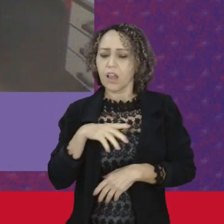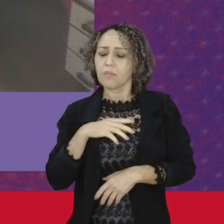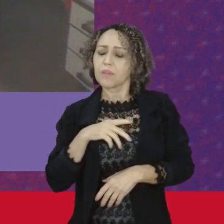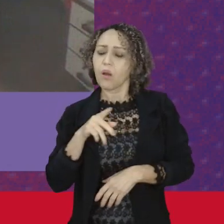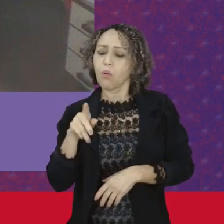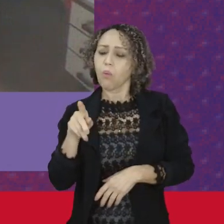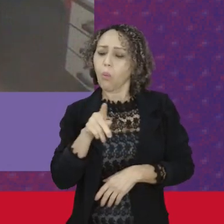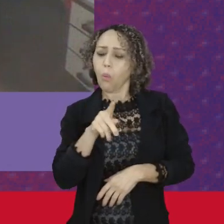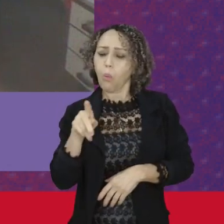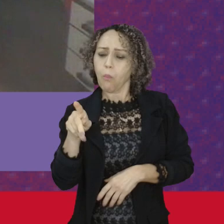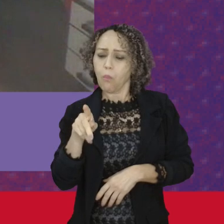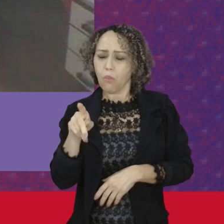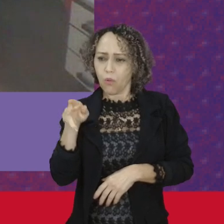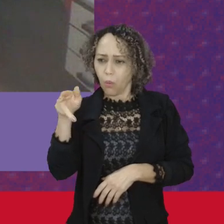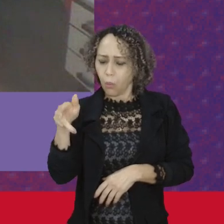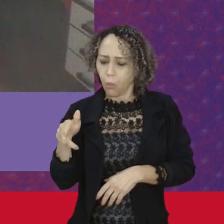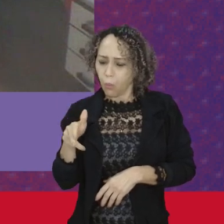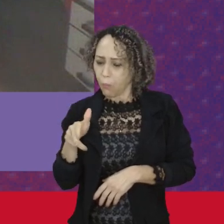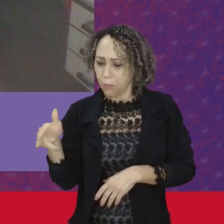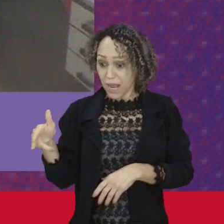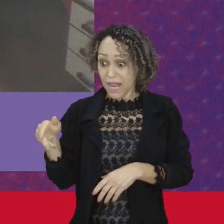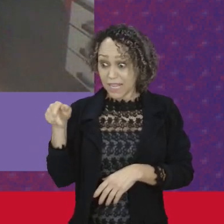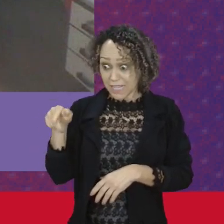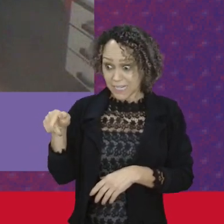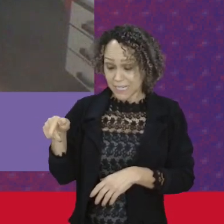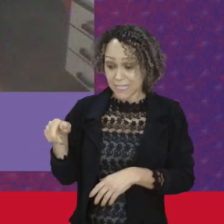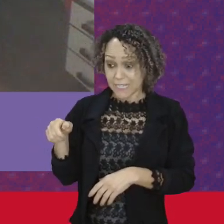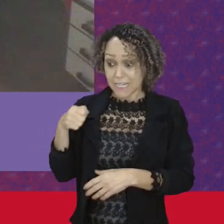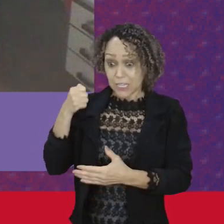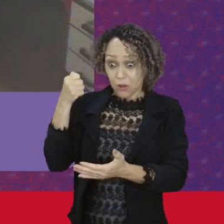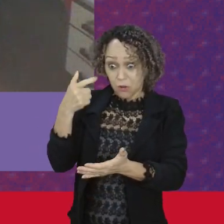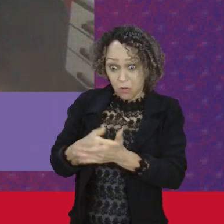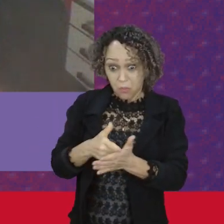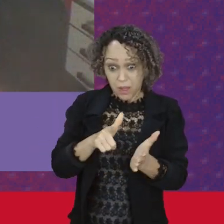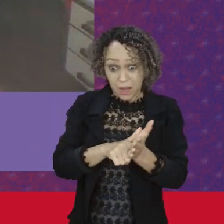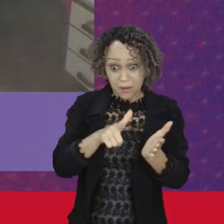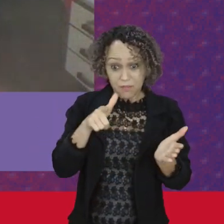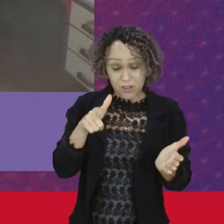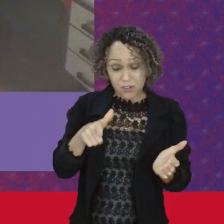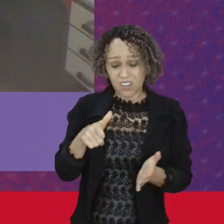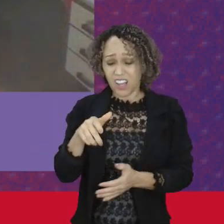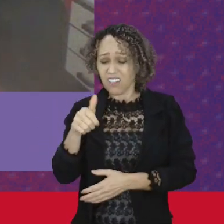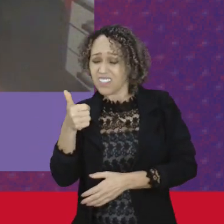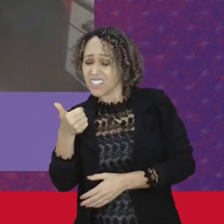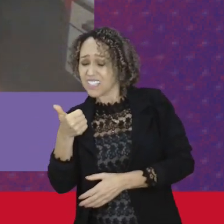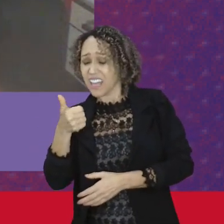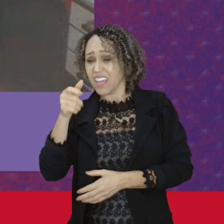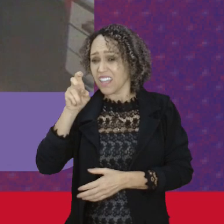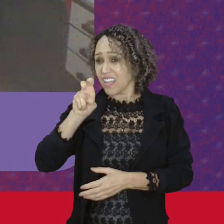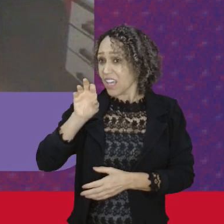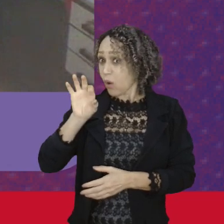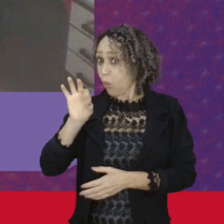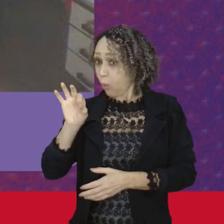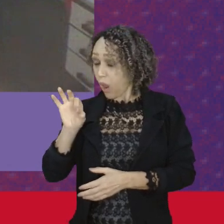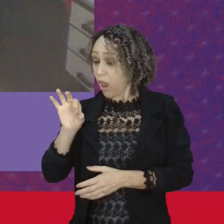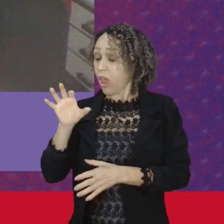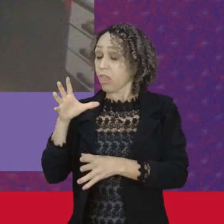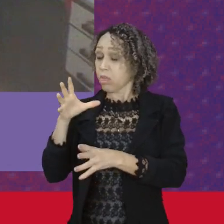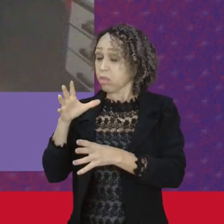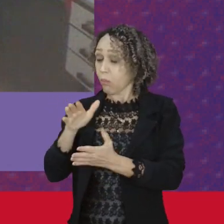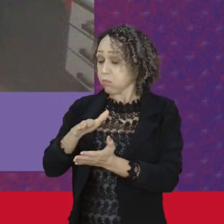Mulher, 150, na periferia da periferia, lá no Cantão. E eu ia naqueles clubes de